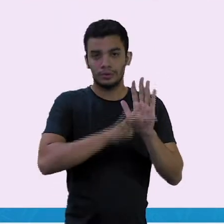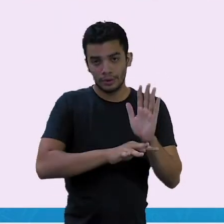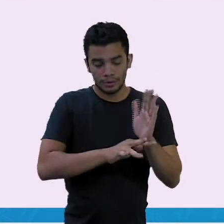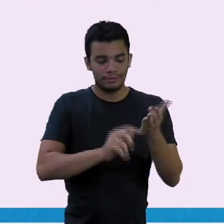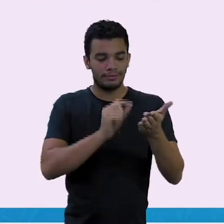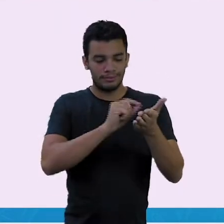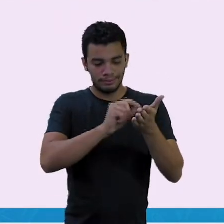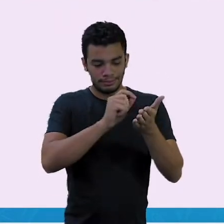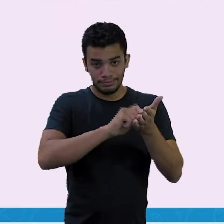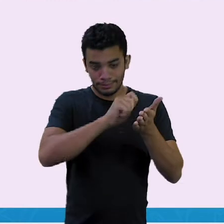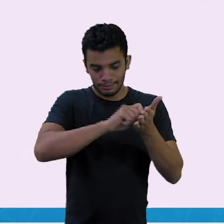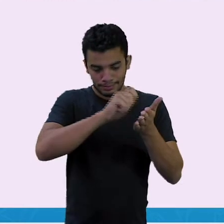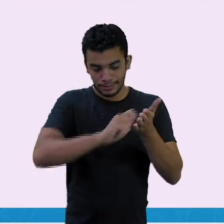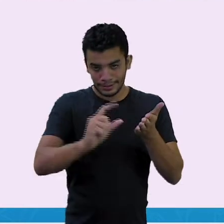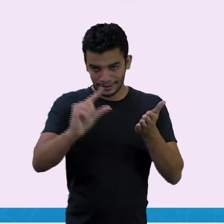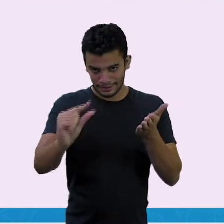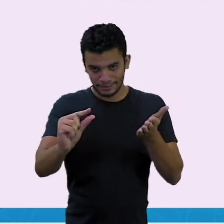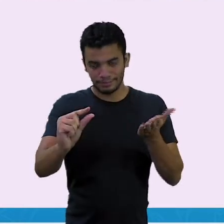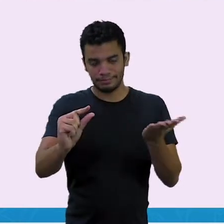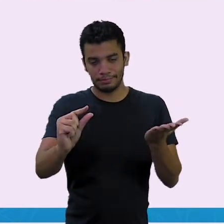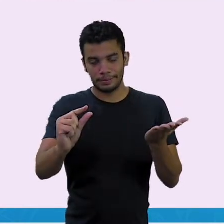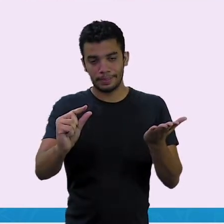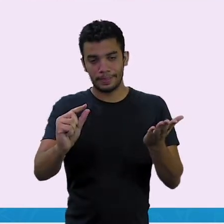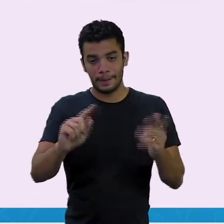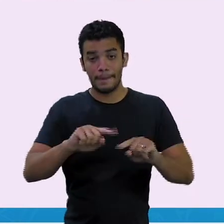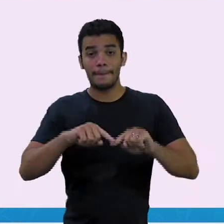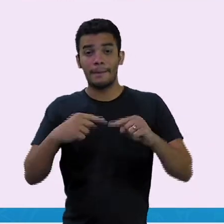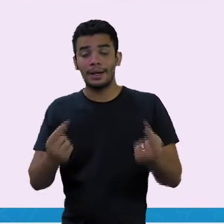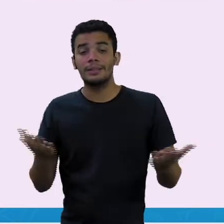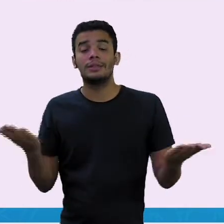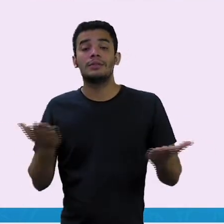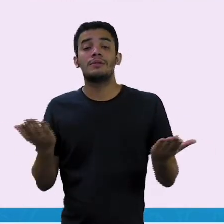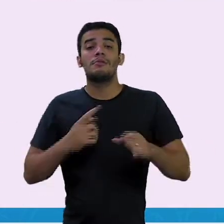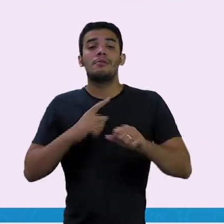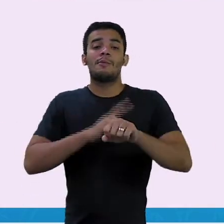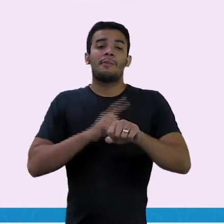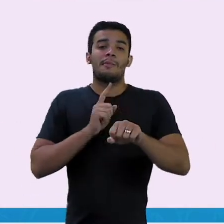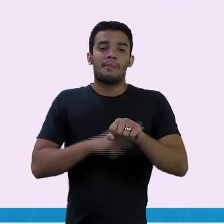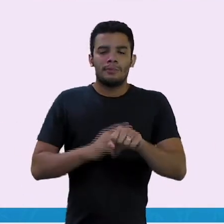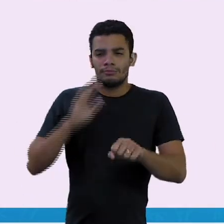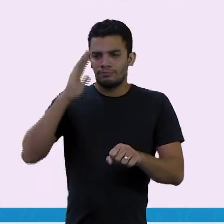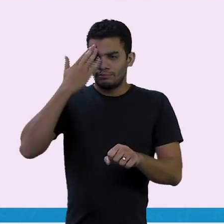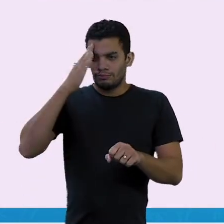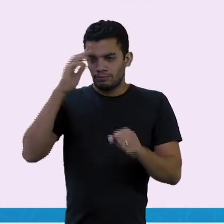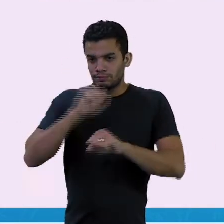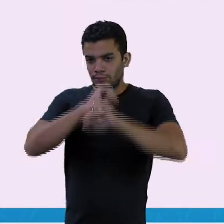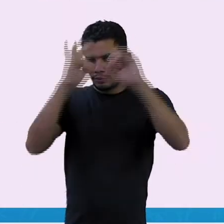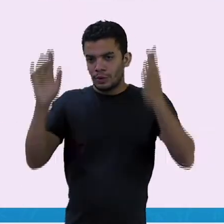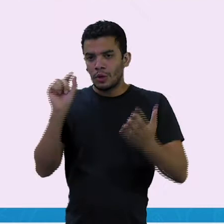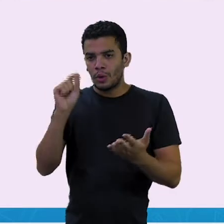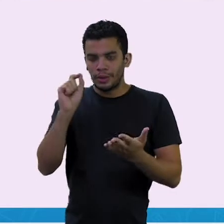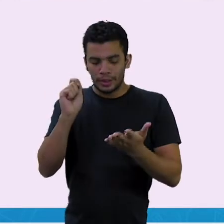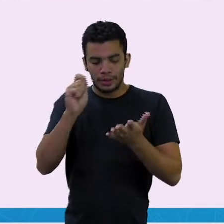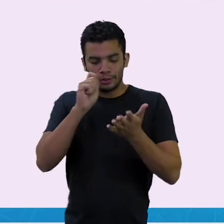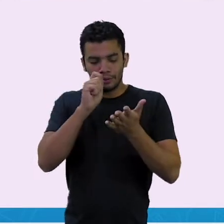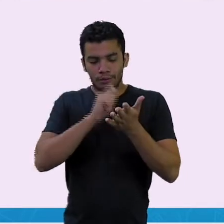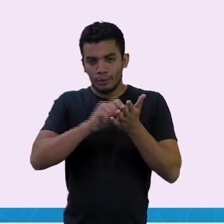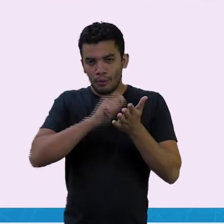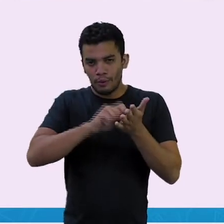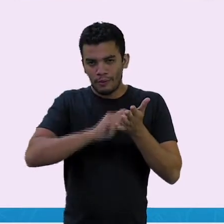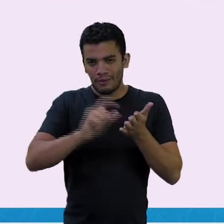gênero textual. Agora compreenderemos um pouco melhor sobre os bilhetes. O que são os